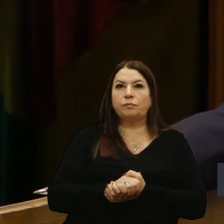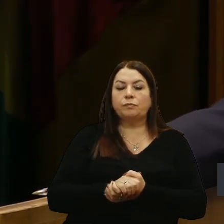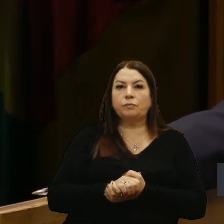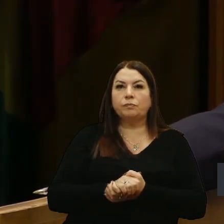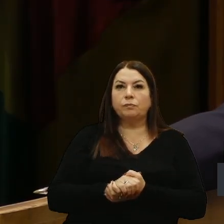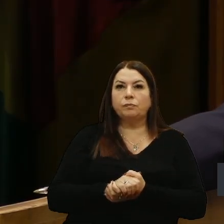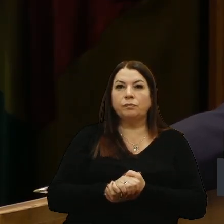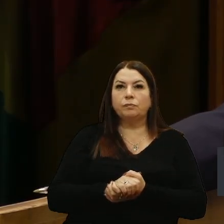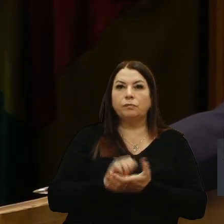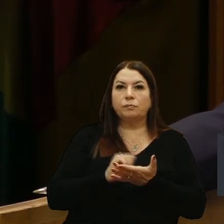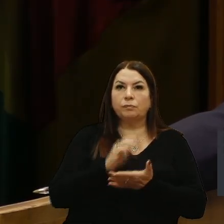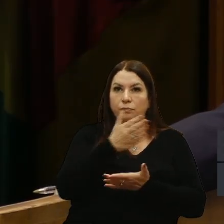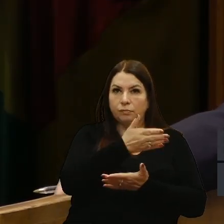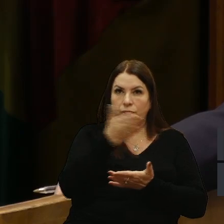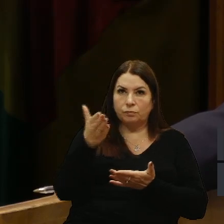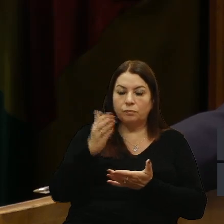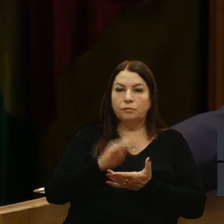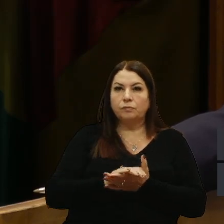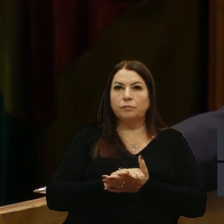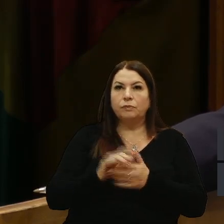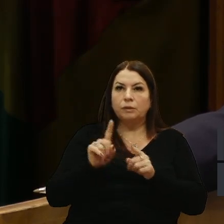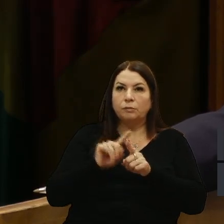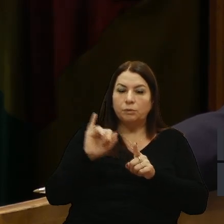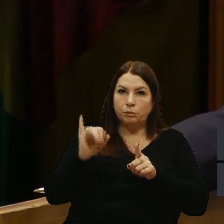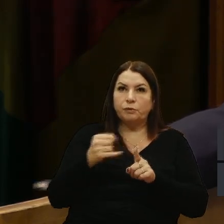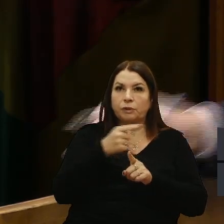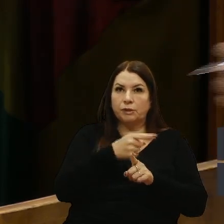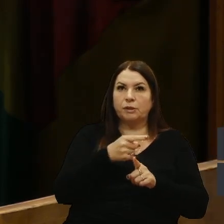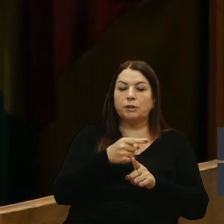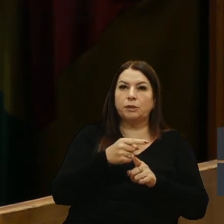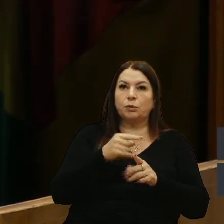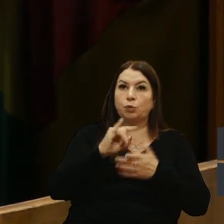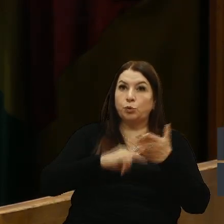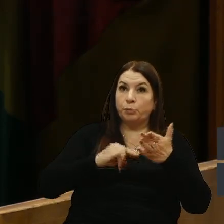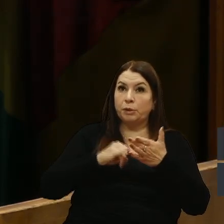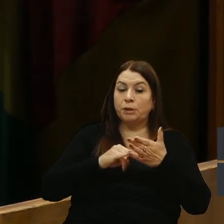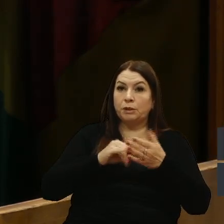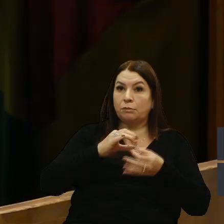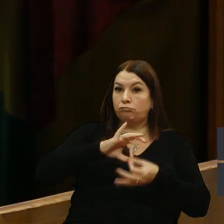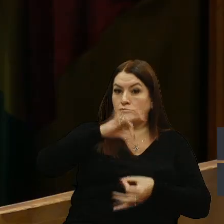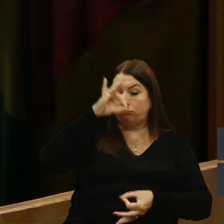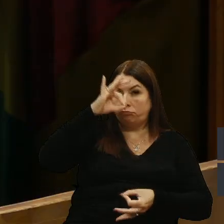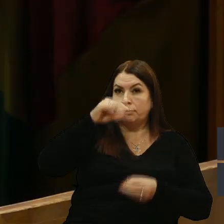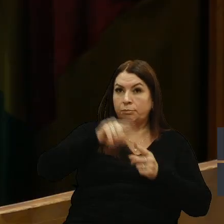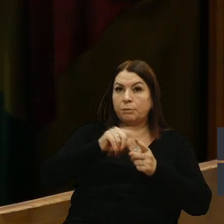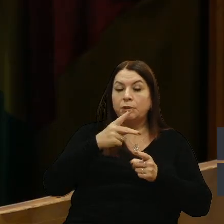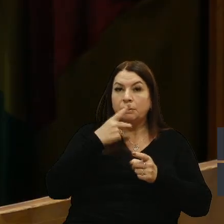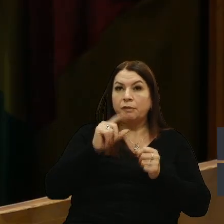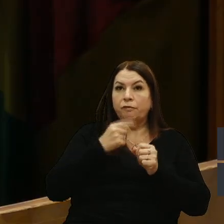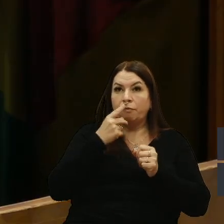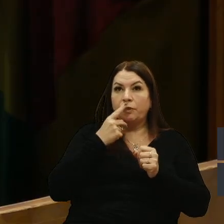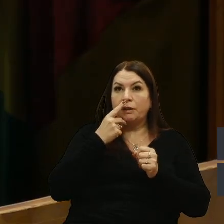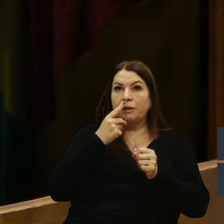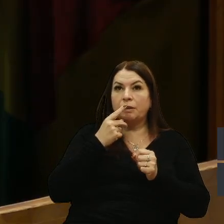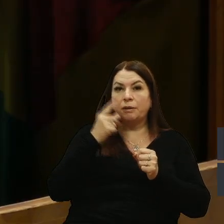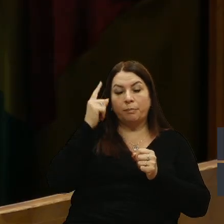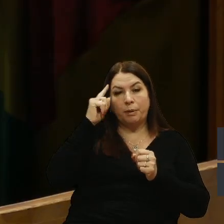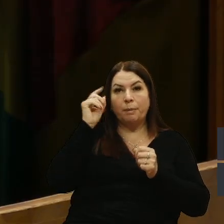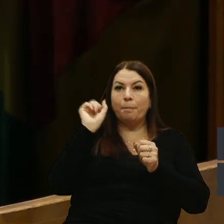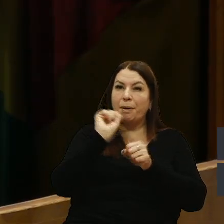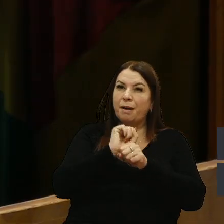lhe cedo a parte, vereador. E também aproveitar que o documento é muito extenso, mas eu queria só fazer aqui uma